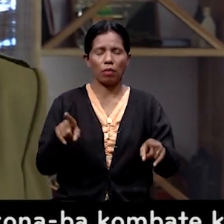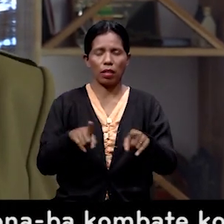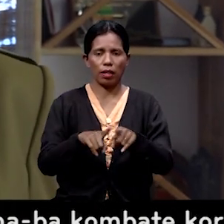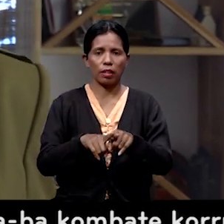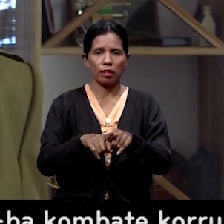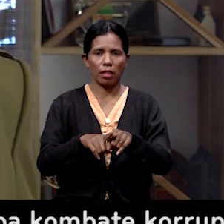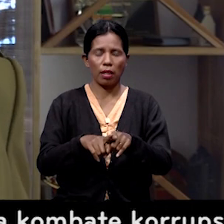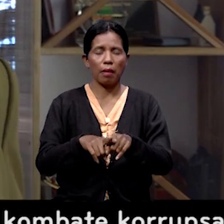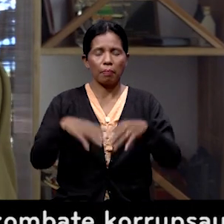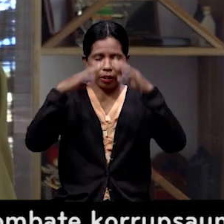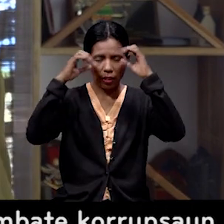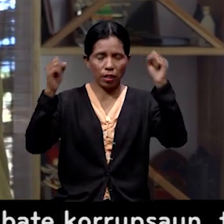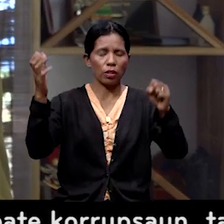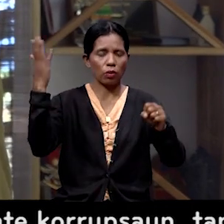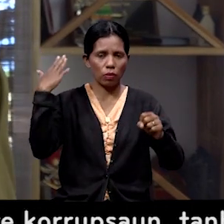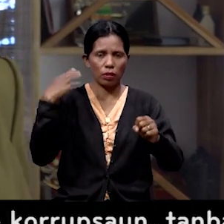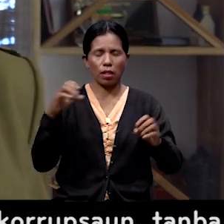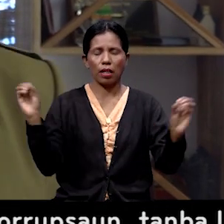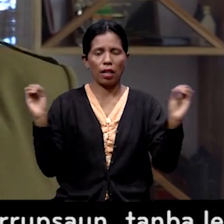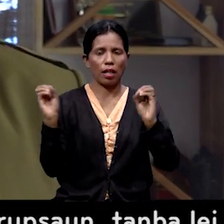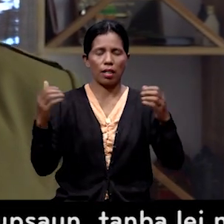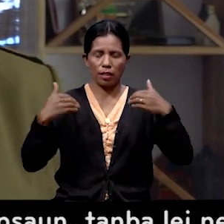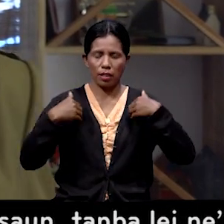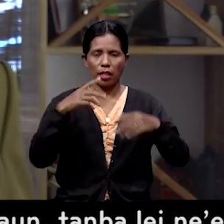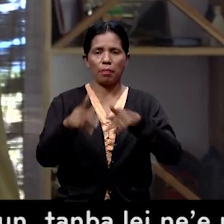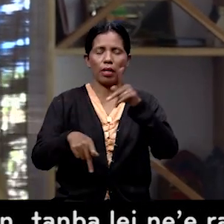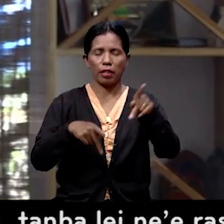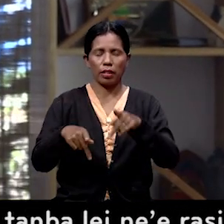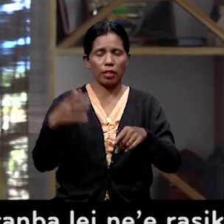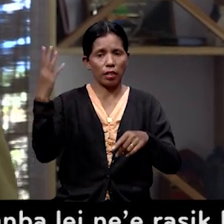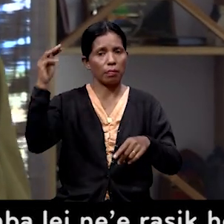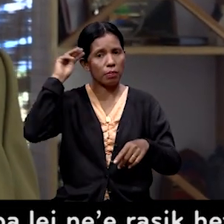Estrangeiros, ex-primeiro-ministro, lá é a EMEIDA e o Ministério da Defesa,